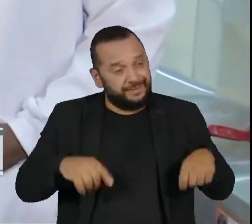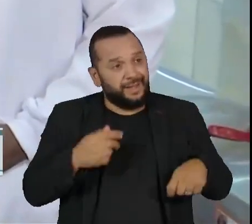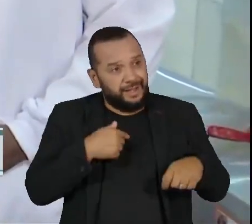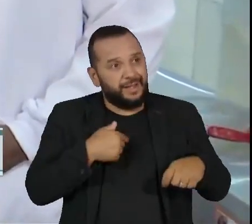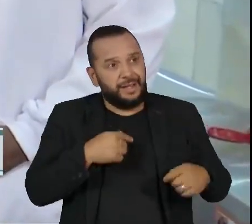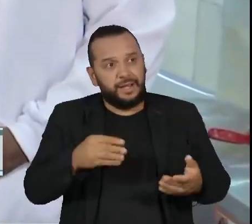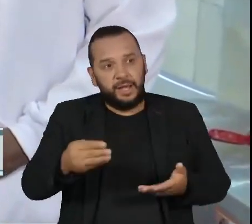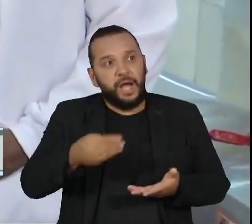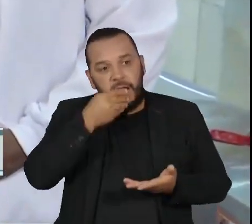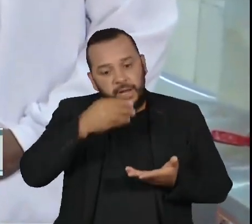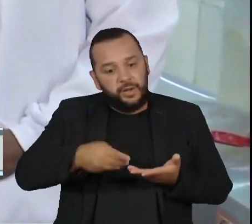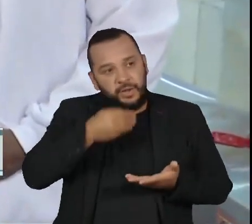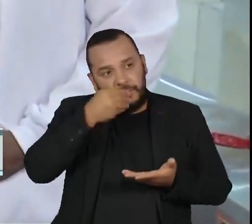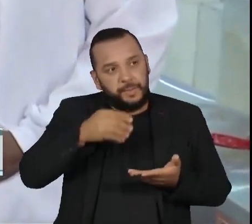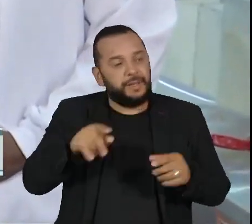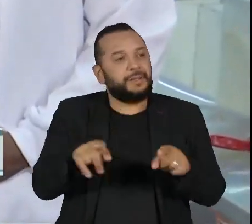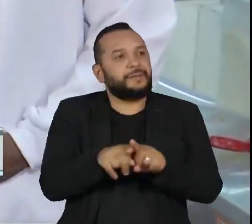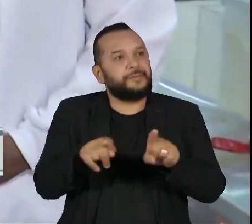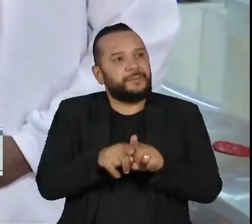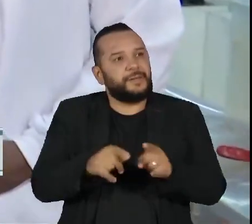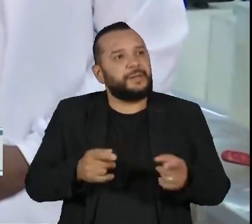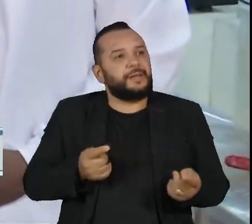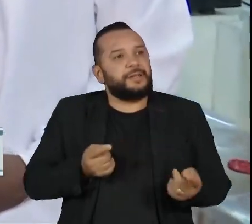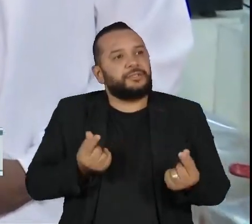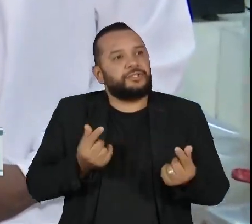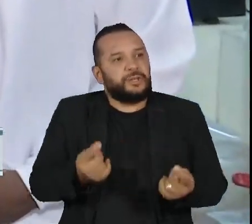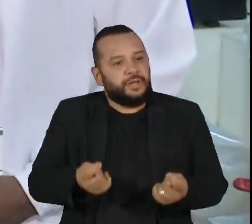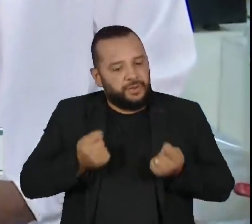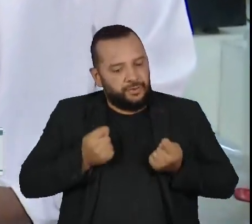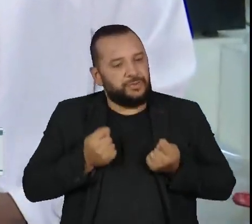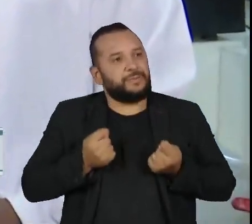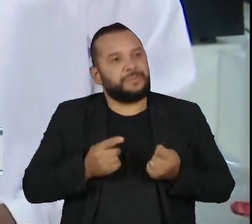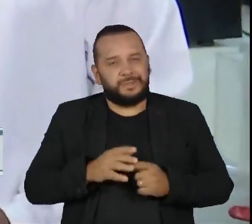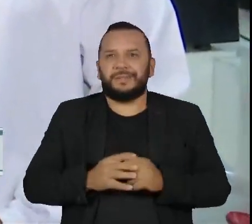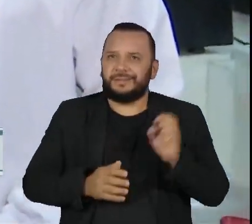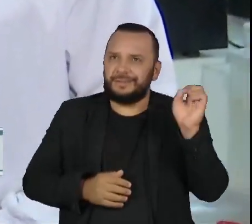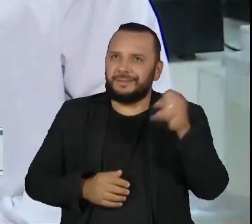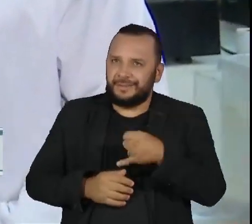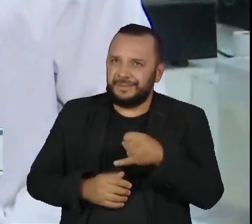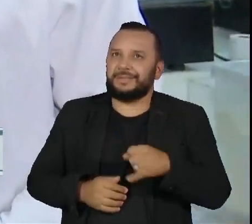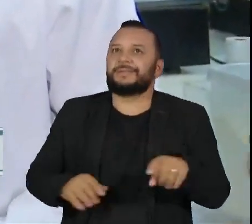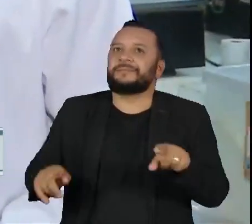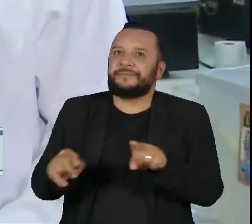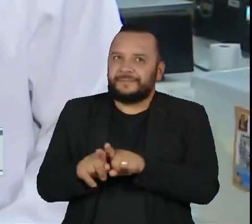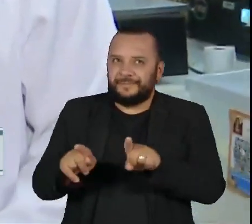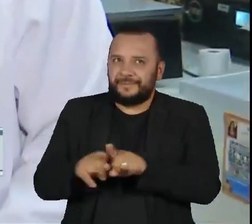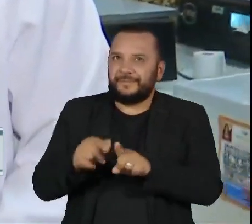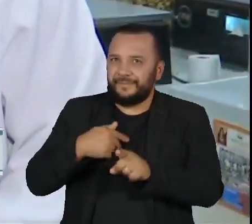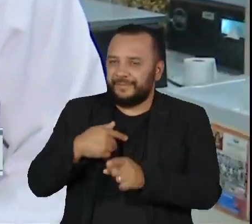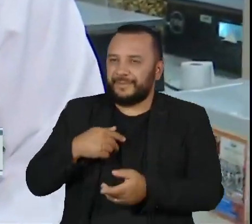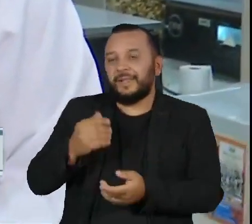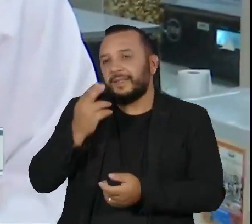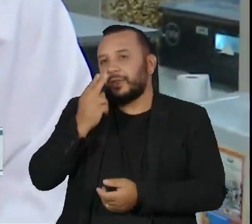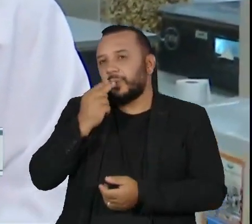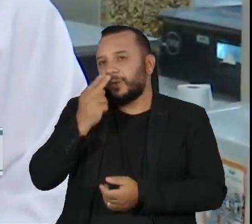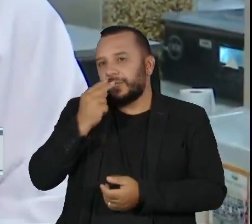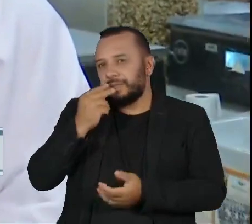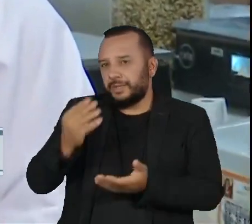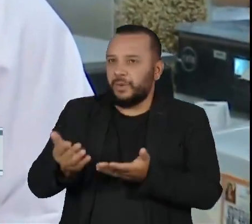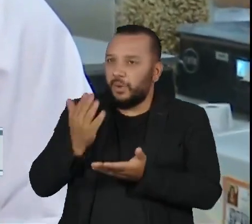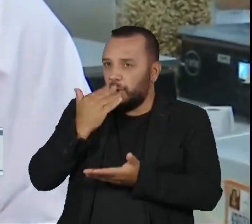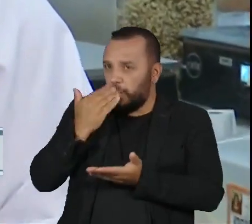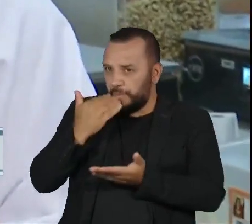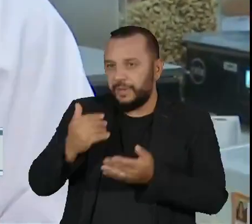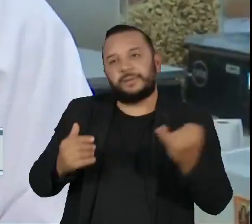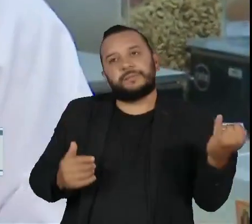assim, poupando o bolso? Boa tarde. Boa tarde. Sim, inclusive mantendo os valores nutricionais, tá? A